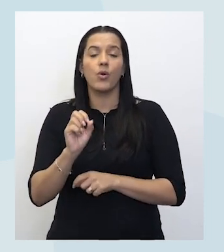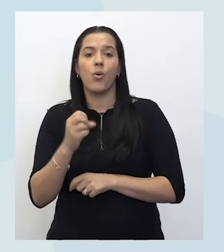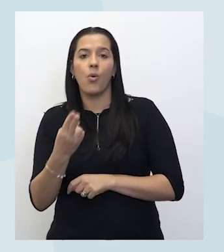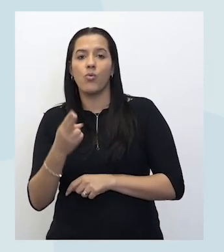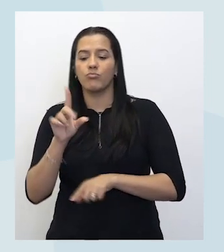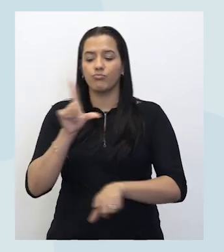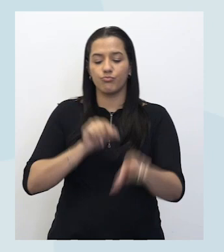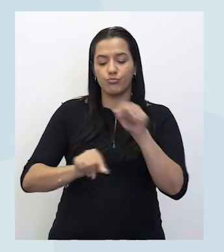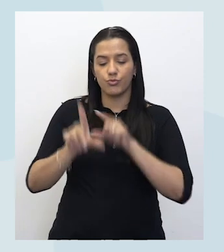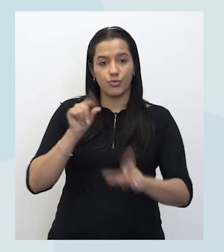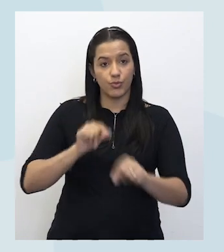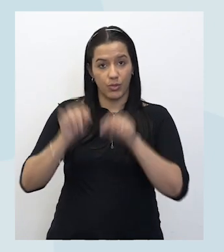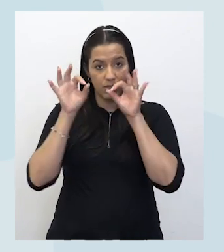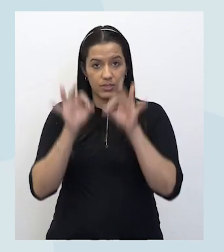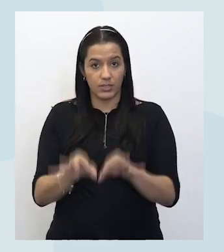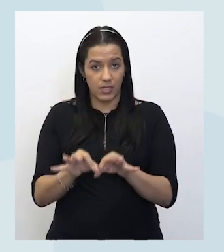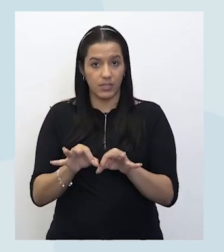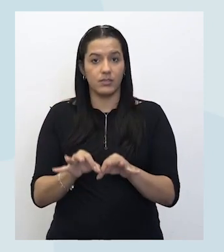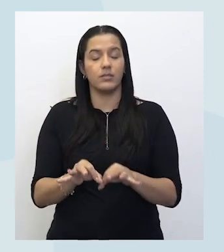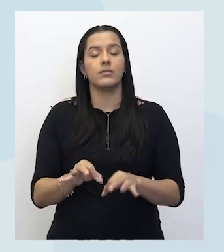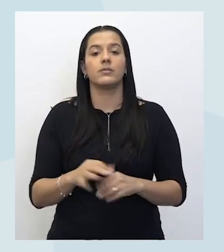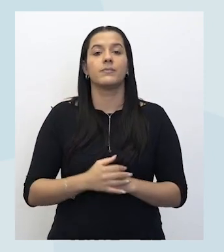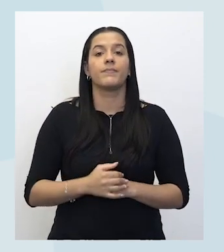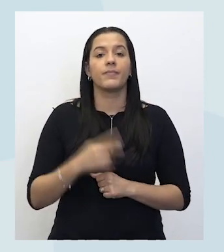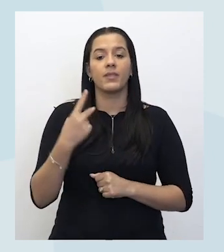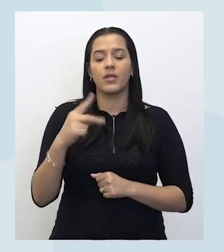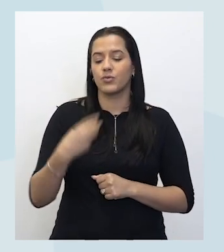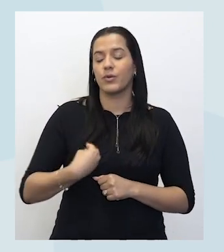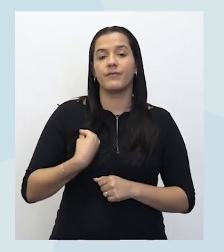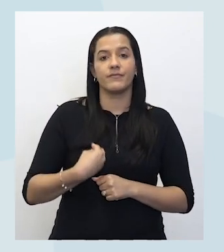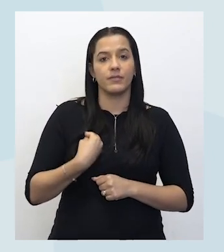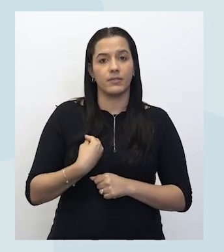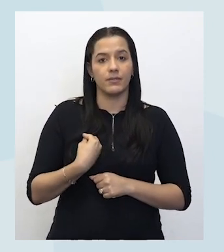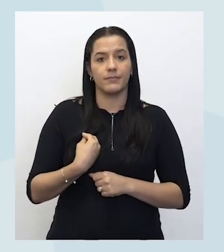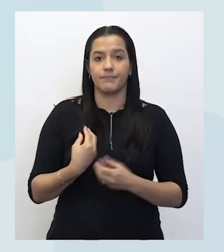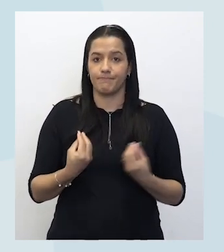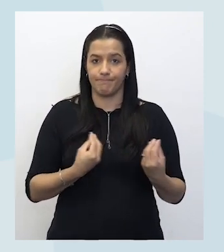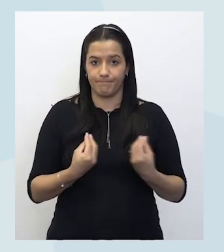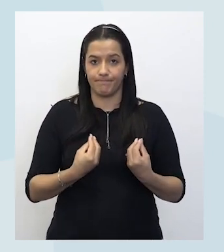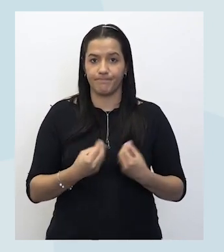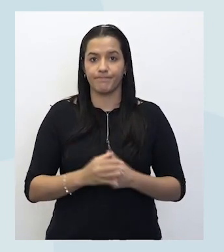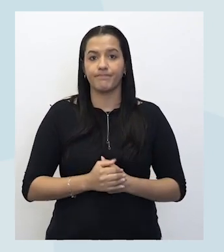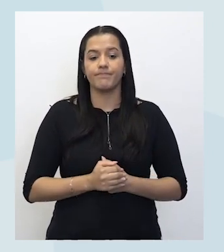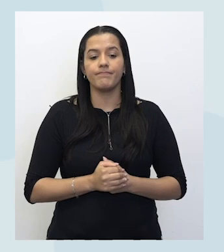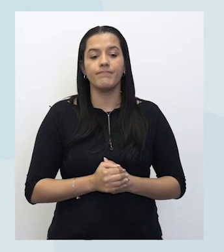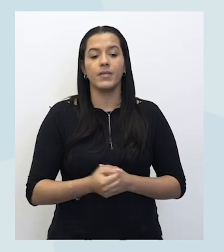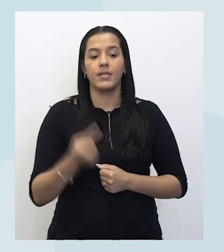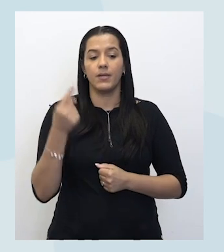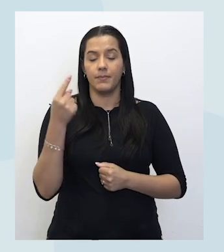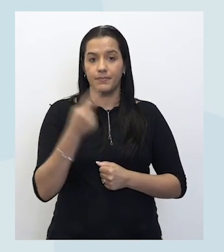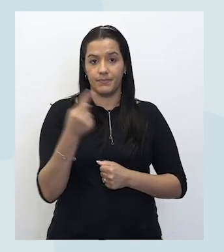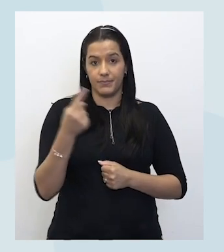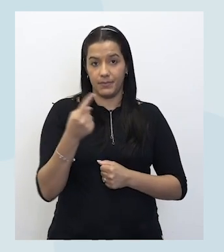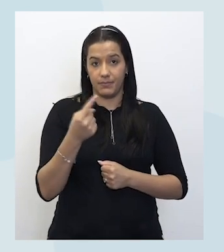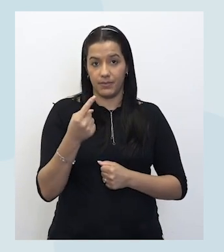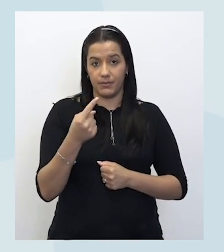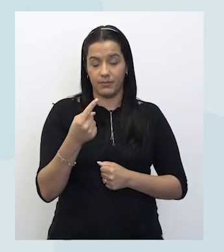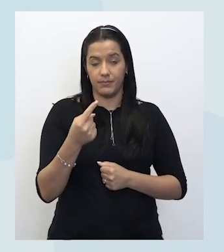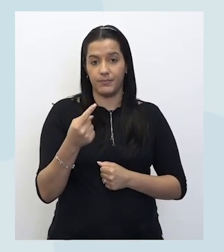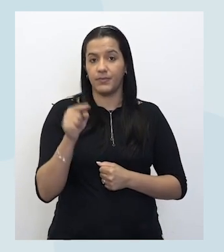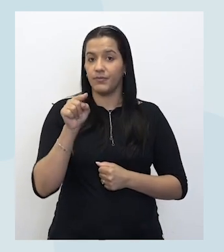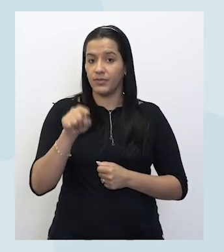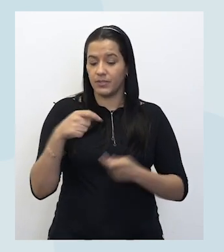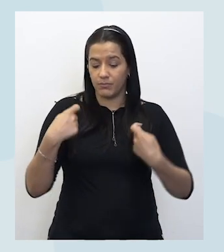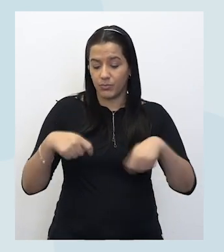escolhas acertadas, né, corretas na vida? Então, vou repetir. A primeira questão, você teve que